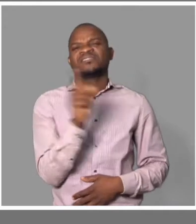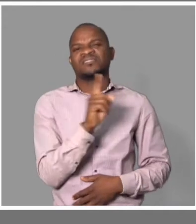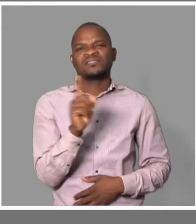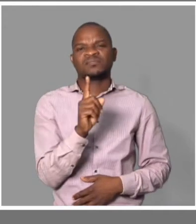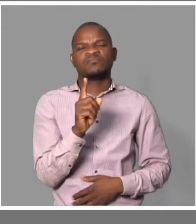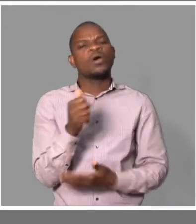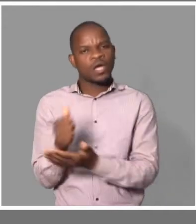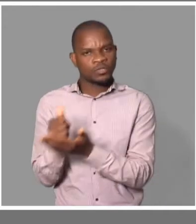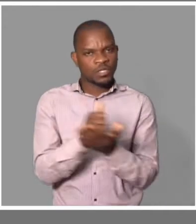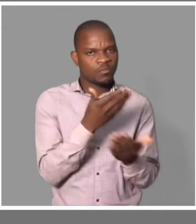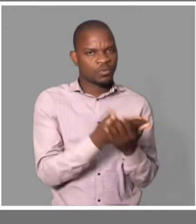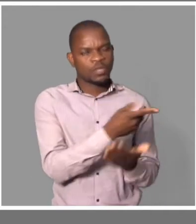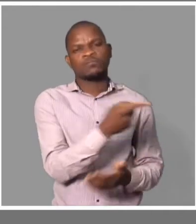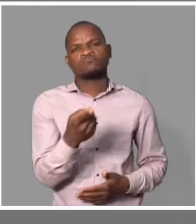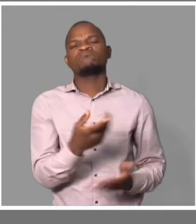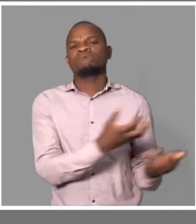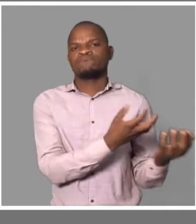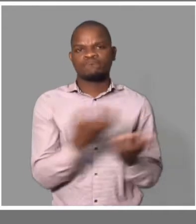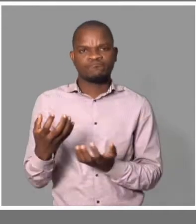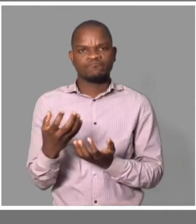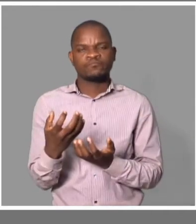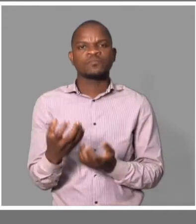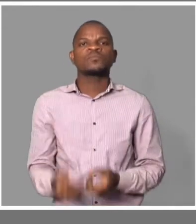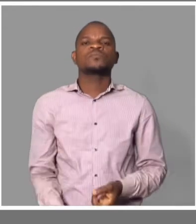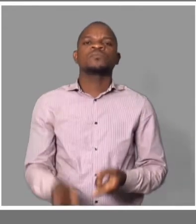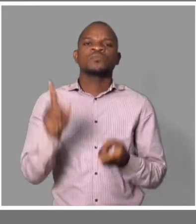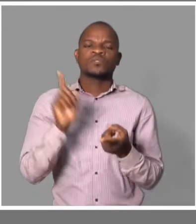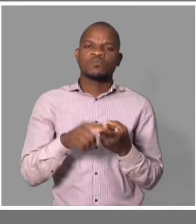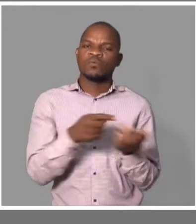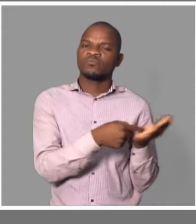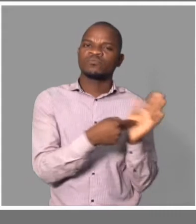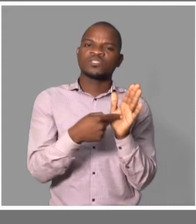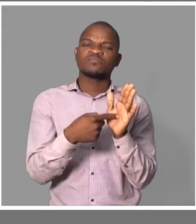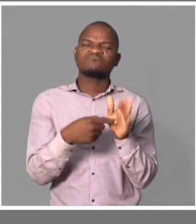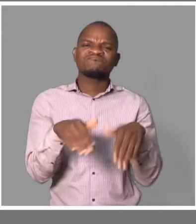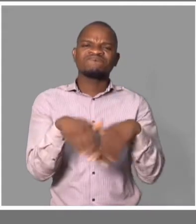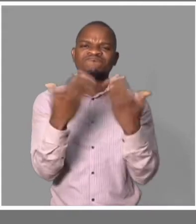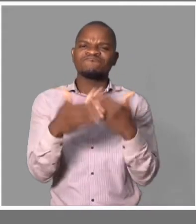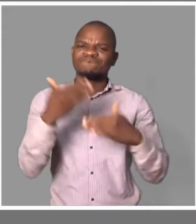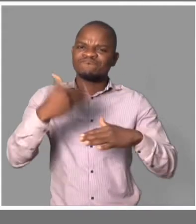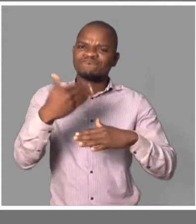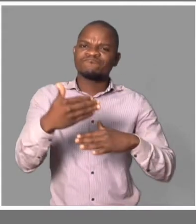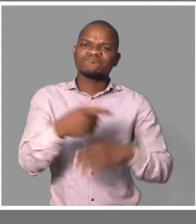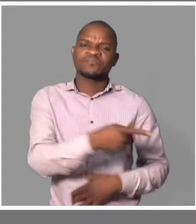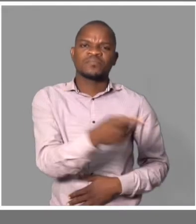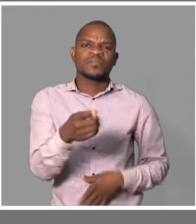porque a pessoa precisa da vida. Eu venha mostrar o dia a dia do deficiente.